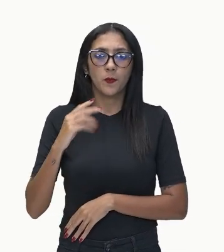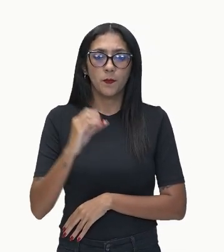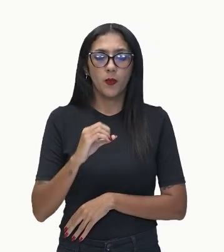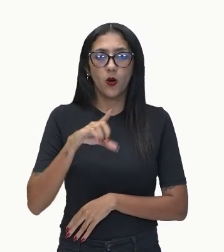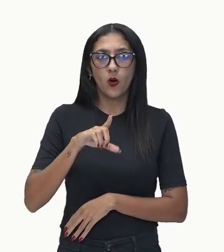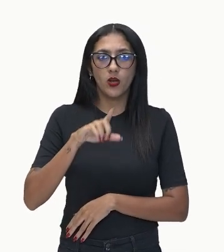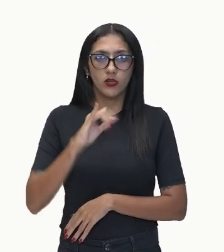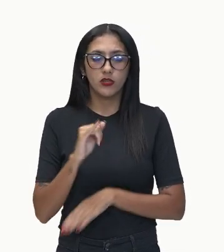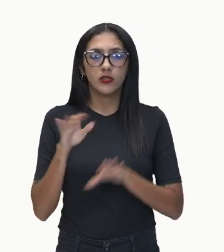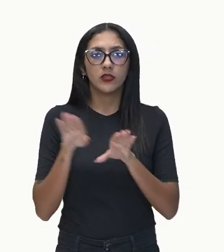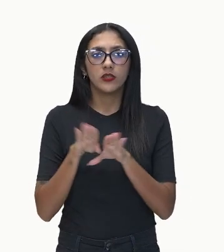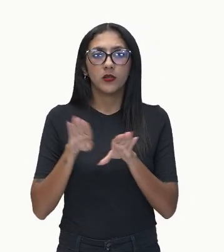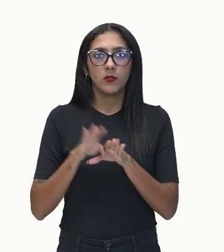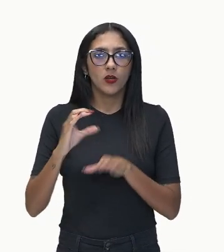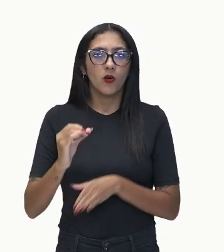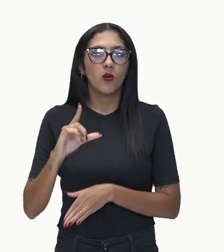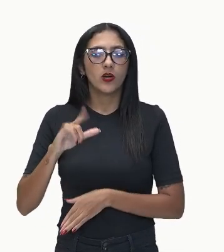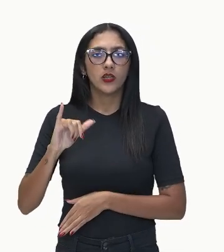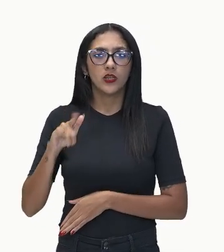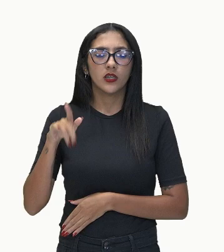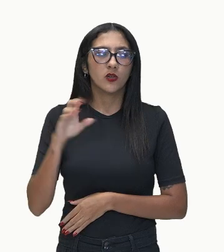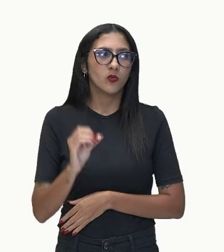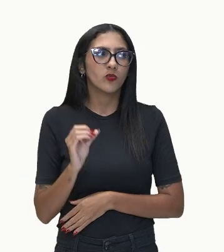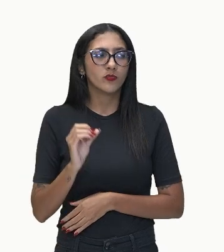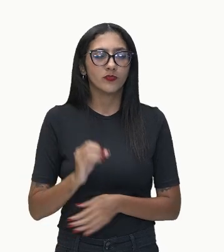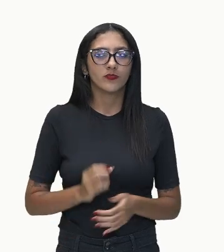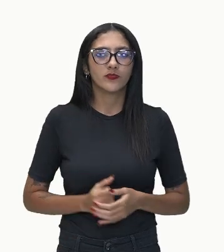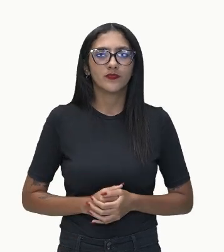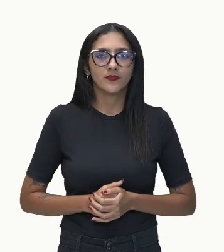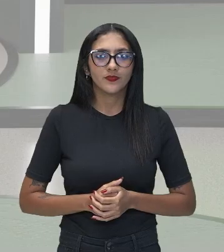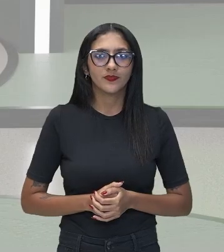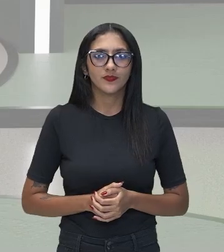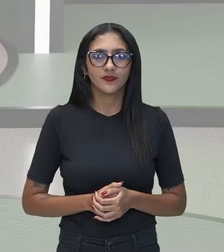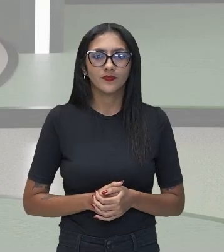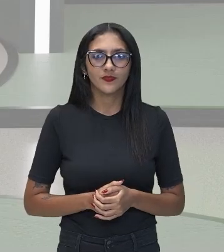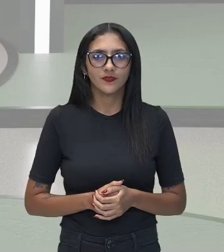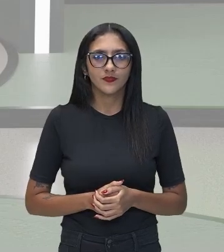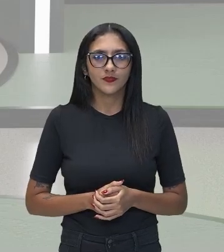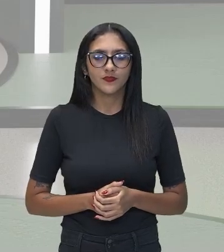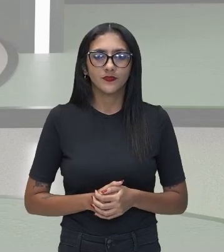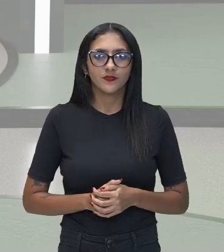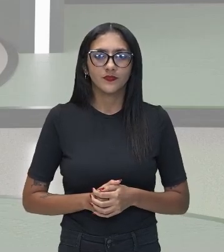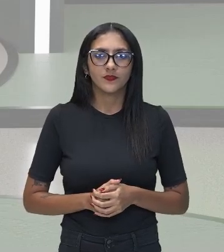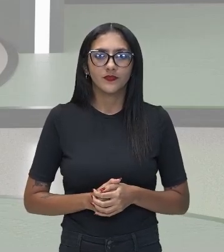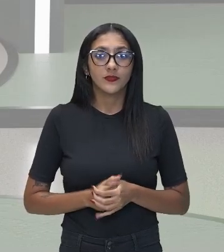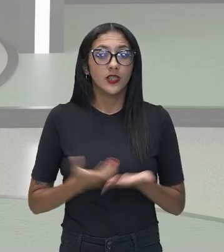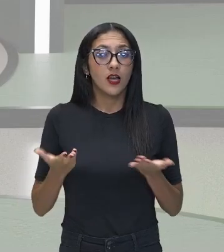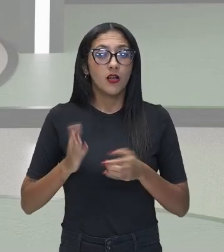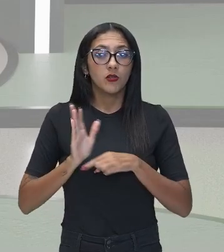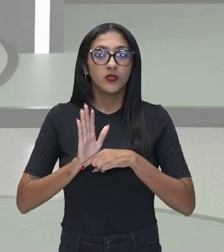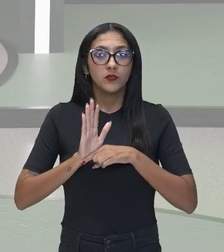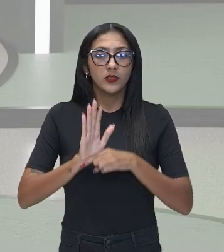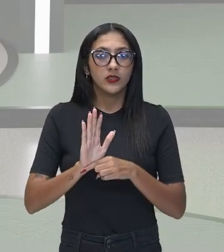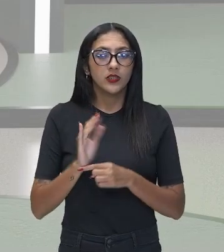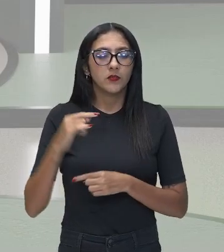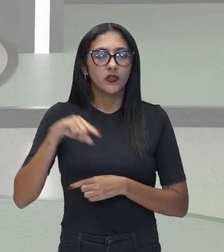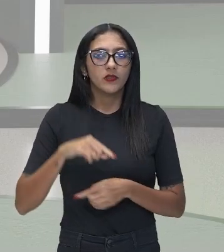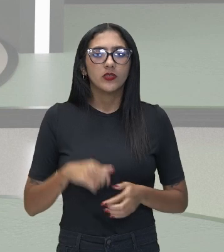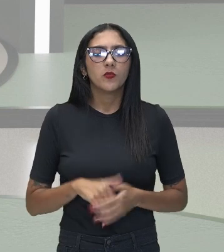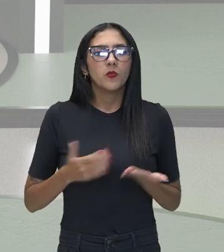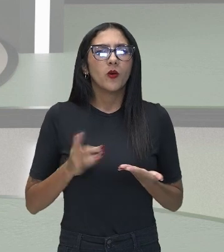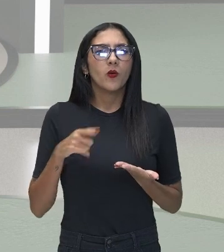dos oligossacarídeos, ok? E agora eu trago para vocês os